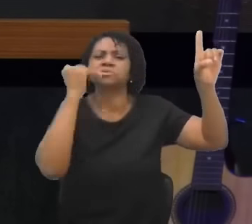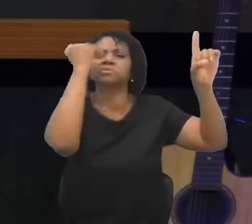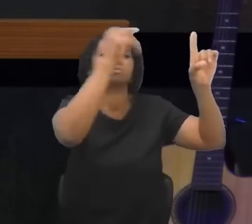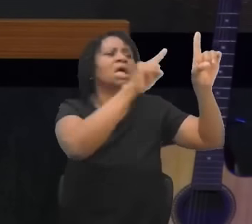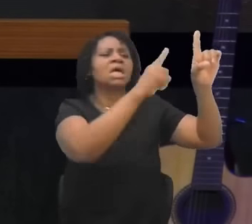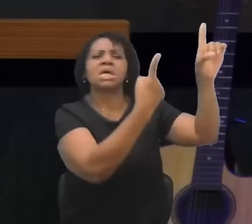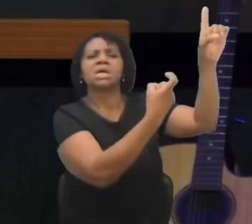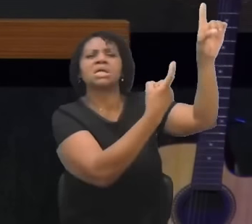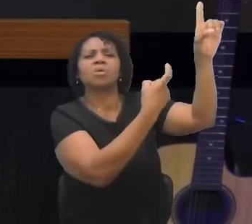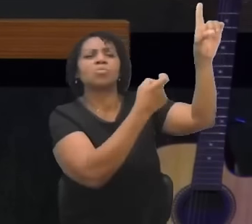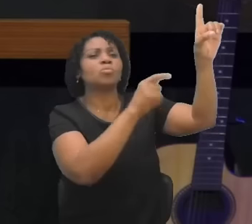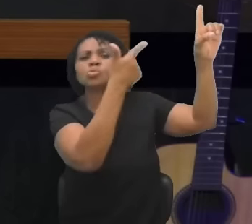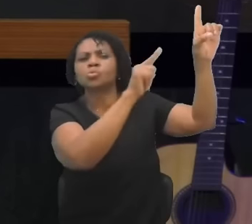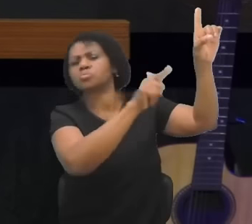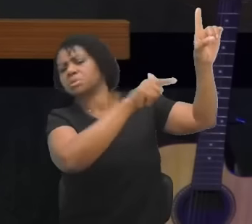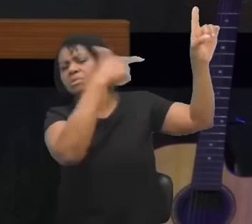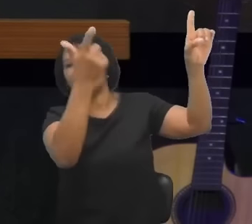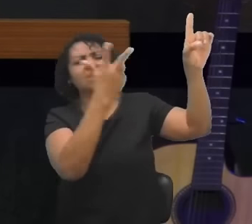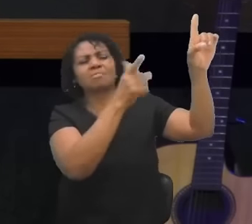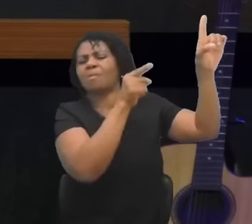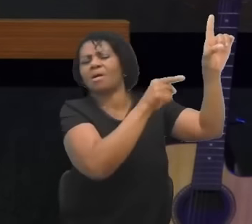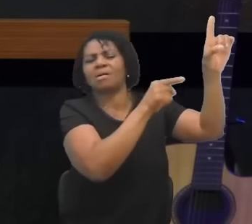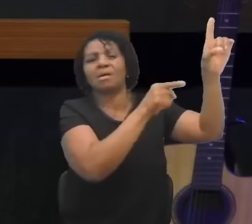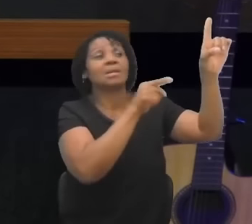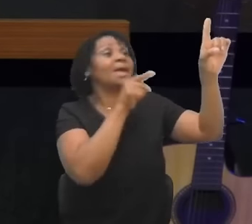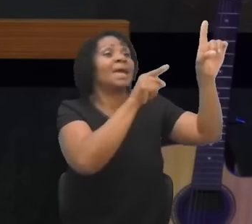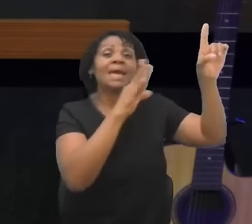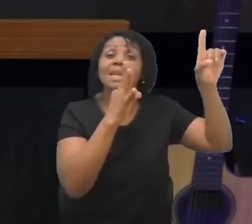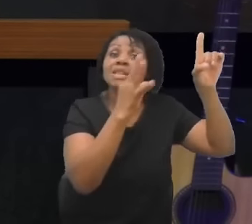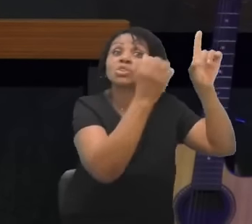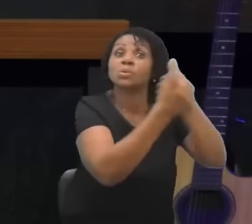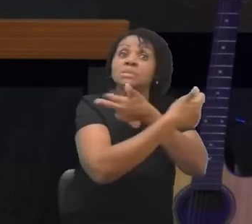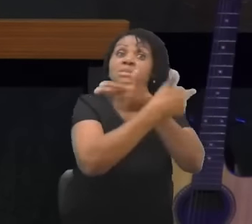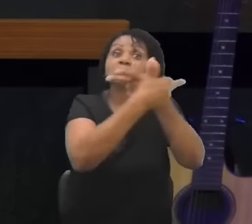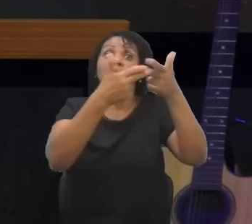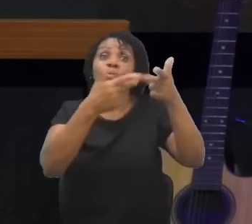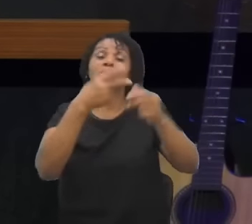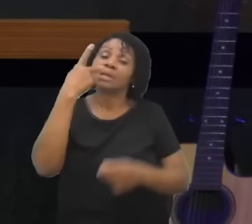ele é único, não há outro Deus além dele. Ele é tudo isso